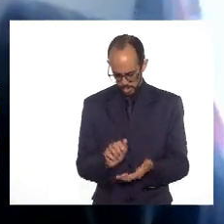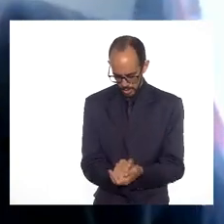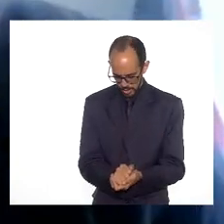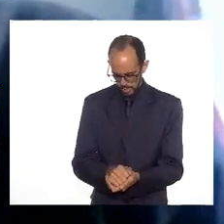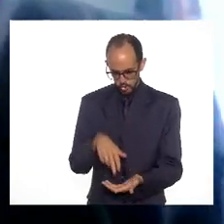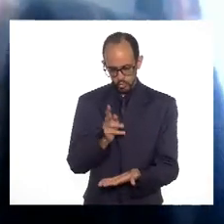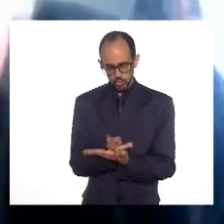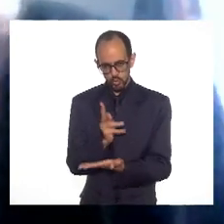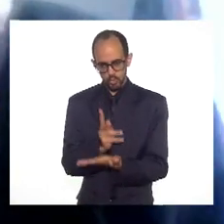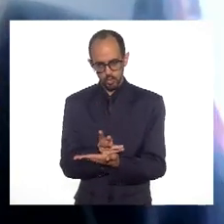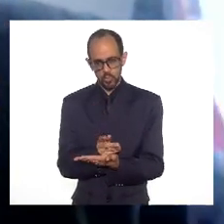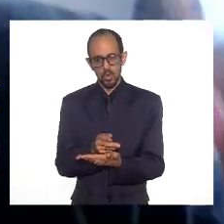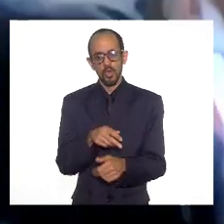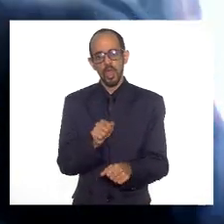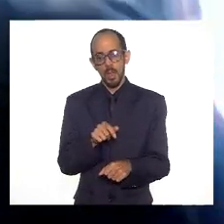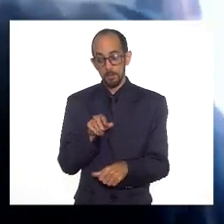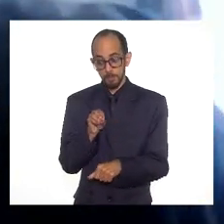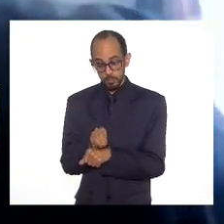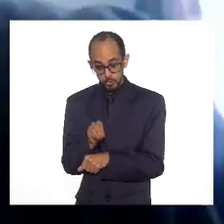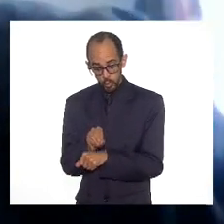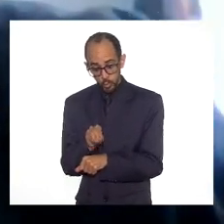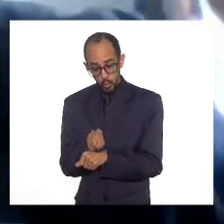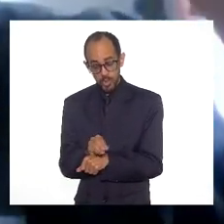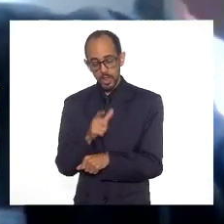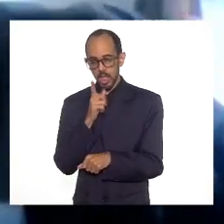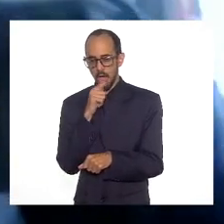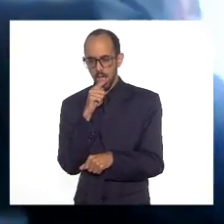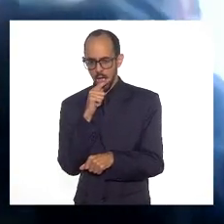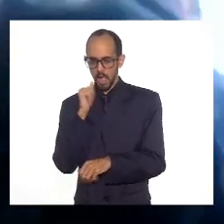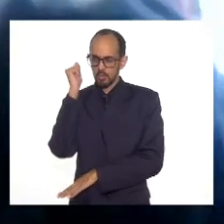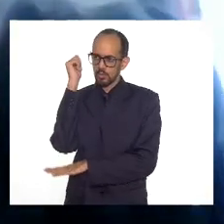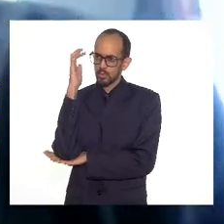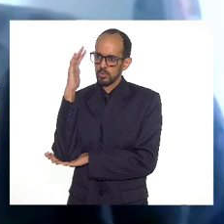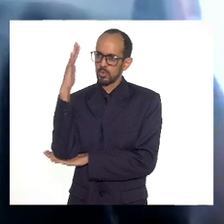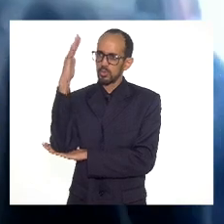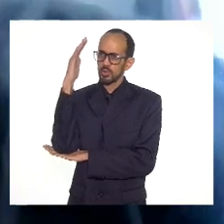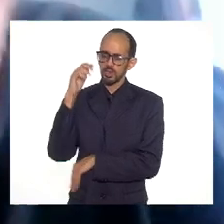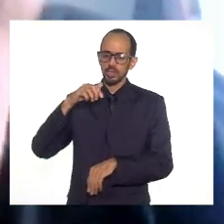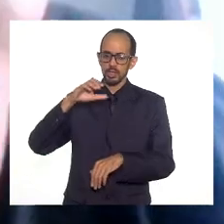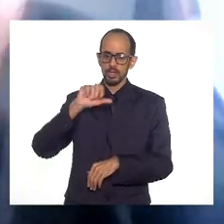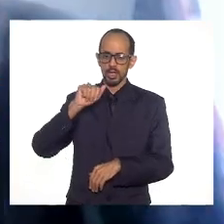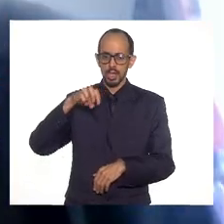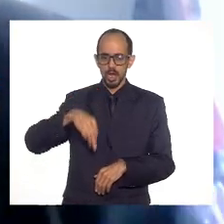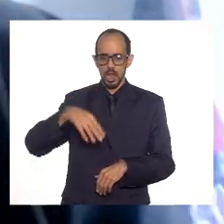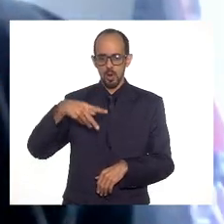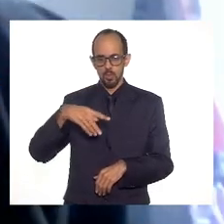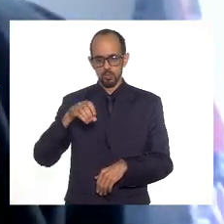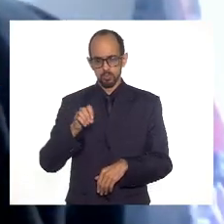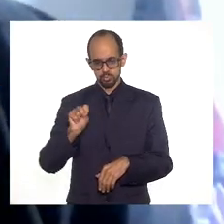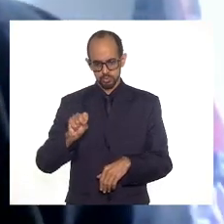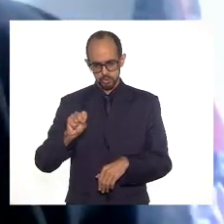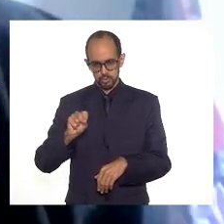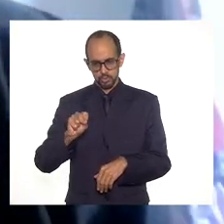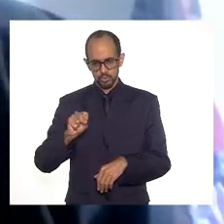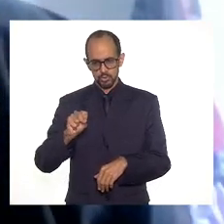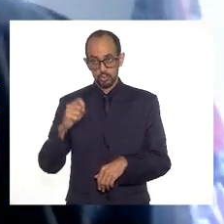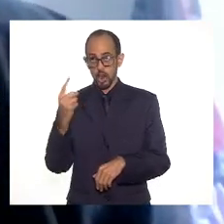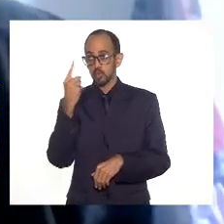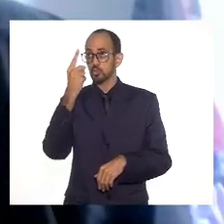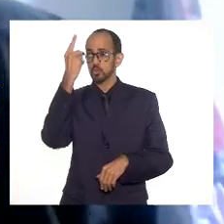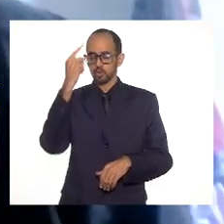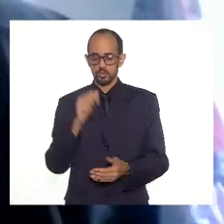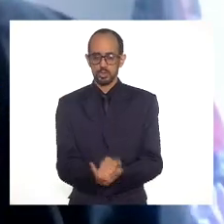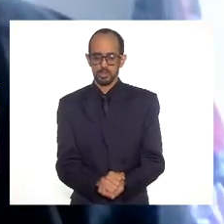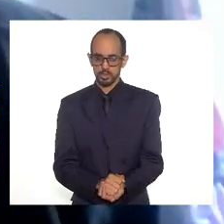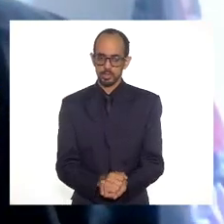preserva água, vegetação, campo de altitude e ecoturismo. Quero dizer